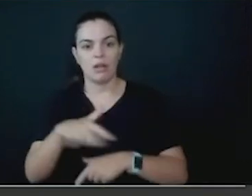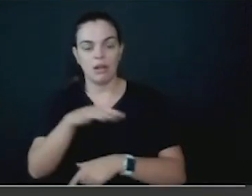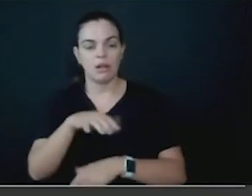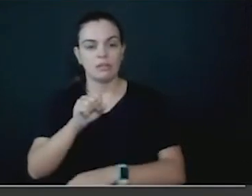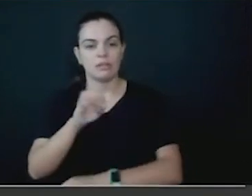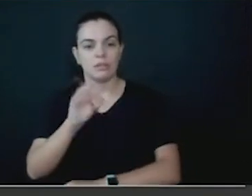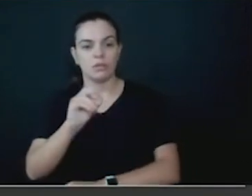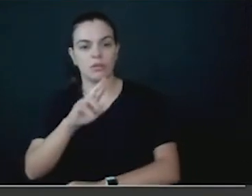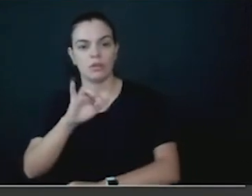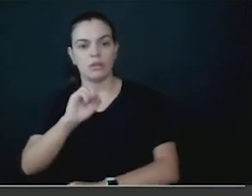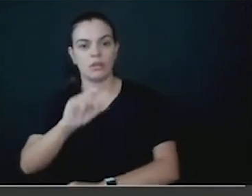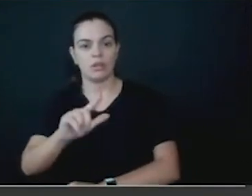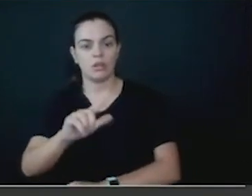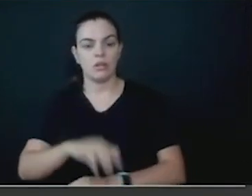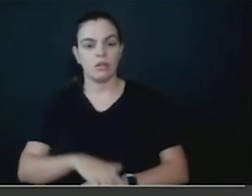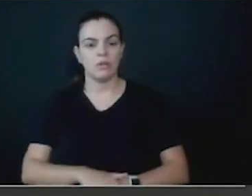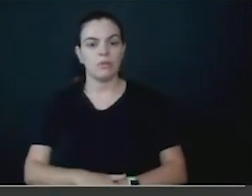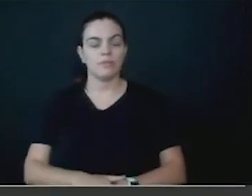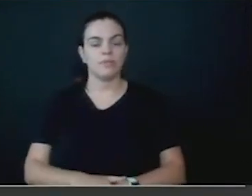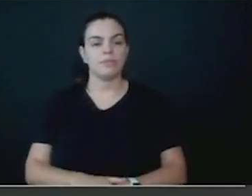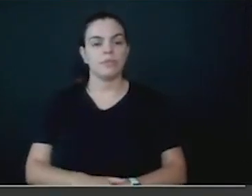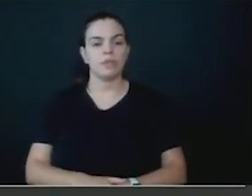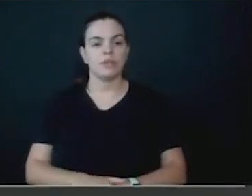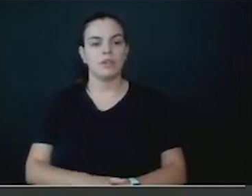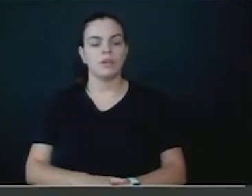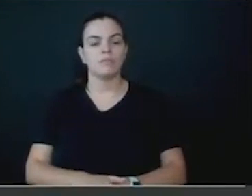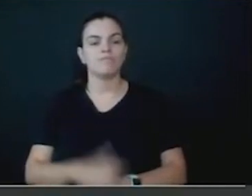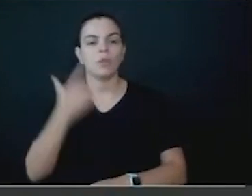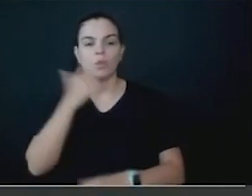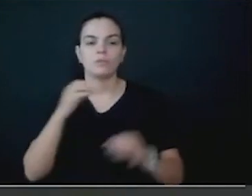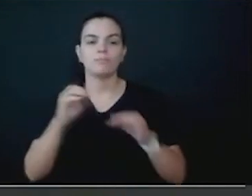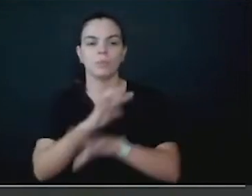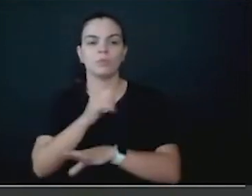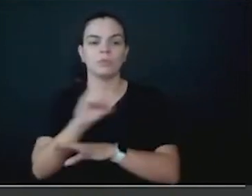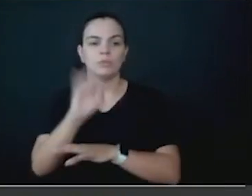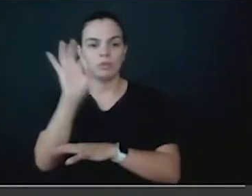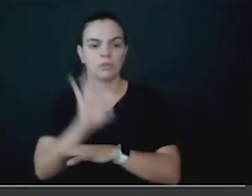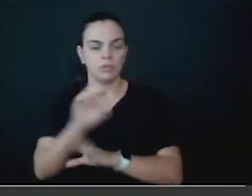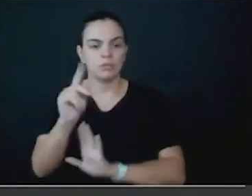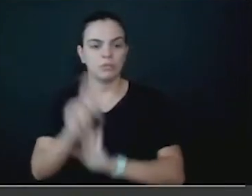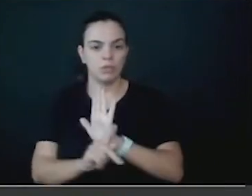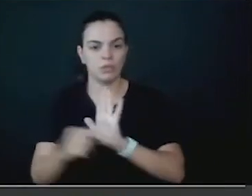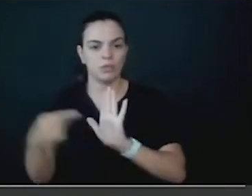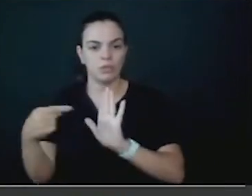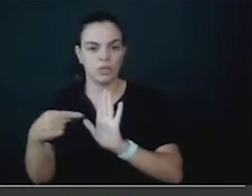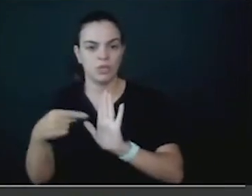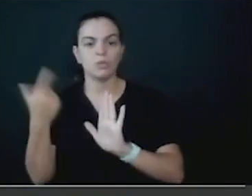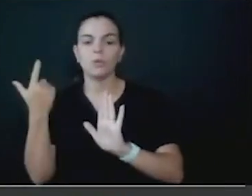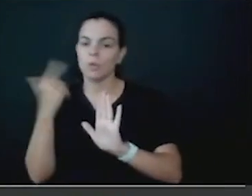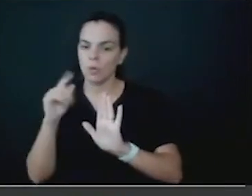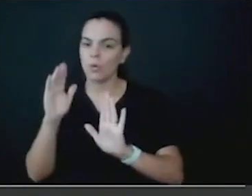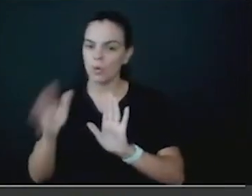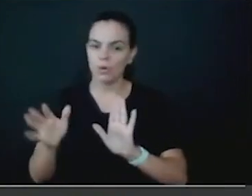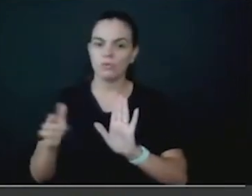métrica. Concluir 100% dos projetos executivos das ruas de convivência do entorno, 100%, porque o entorno já foi até